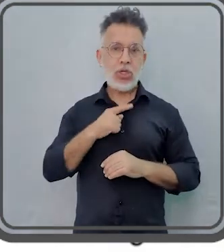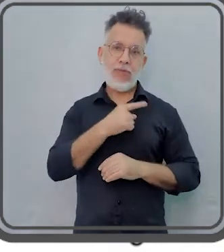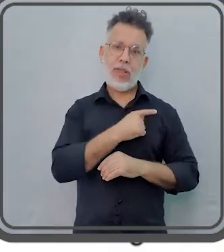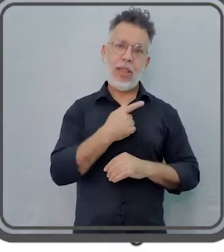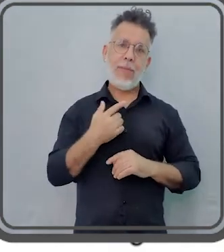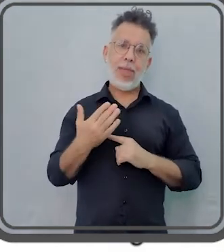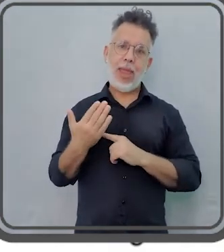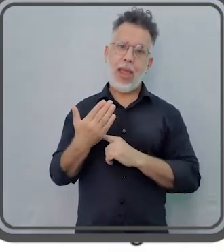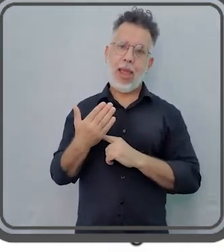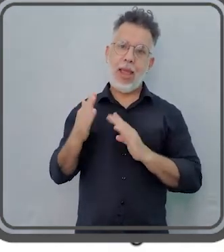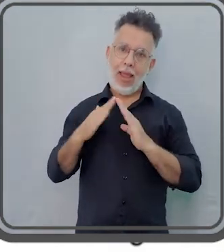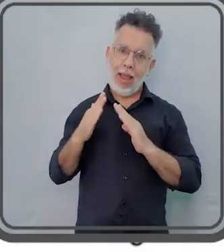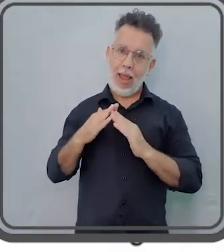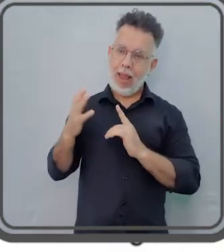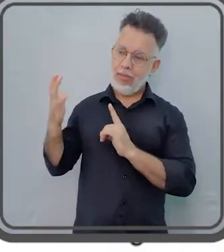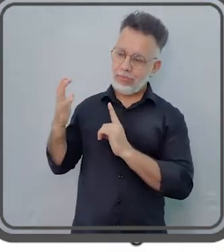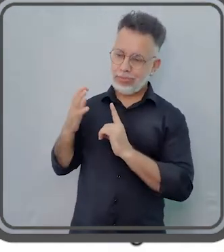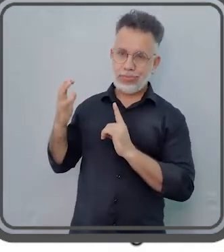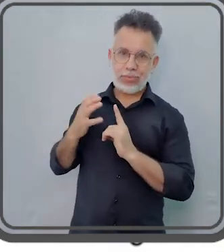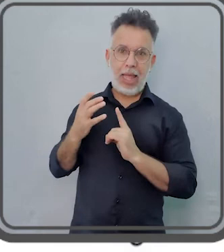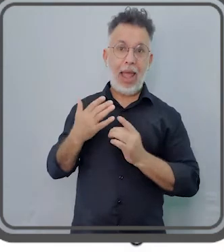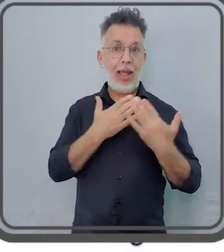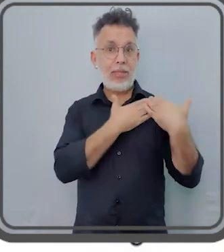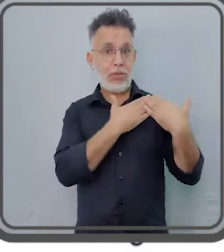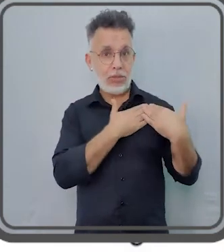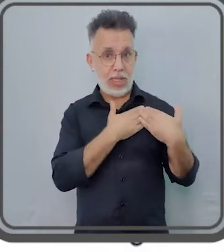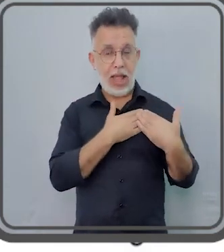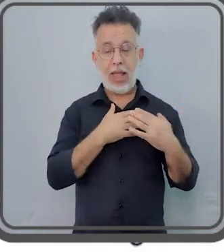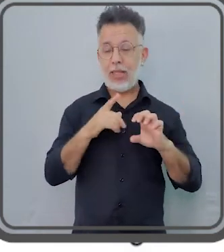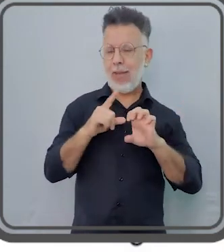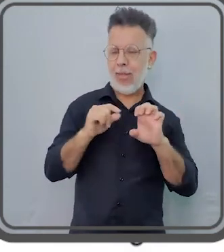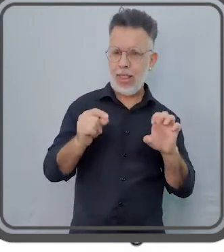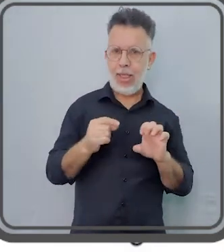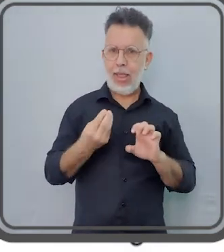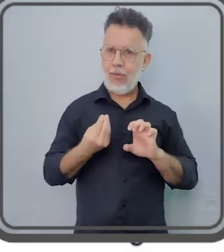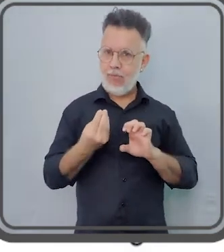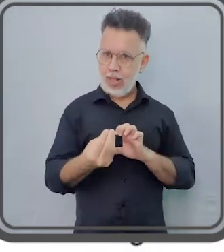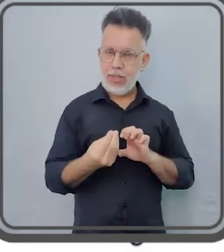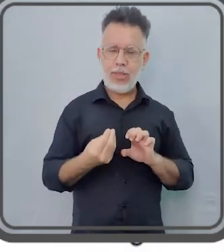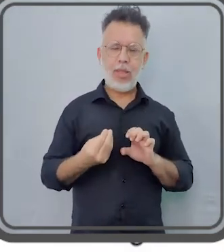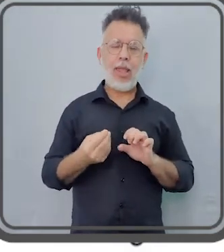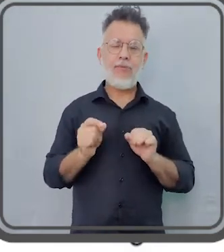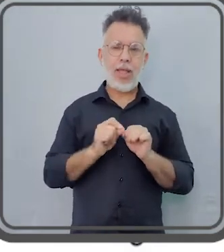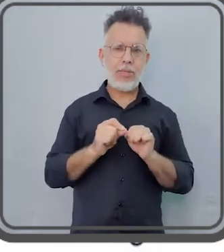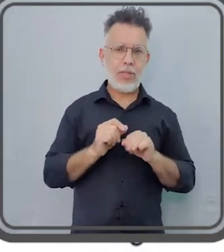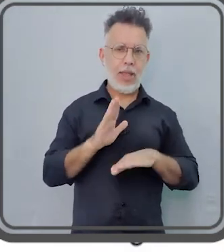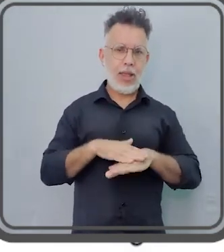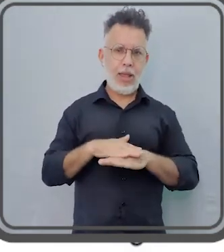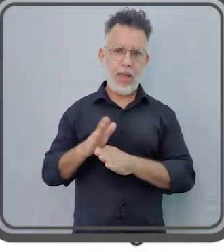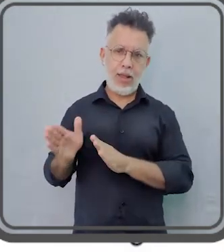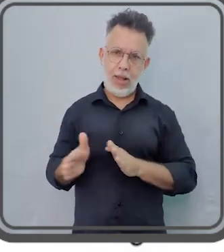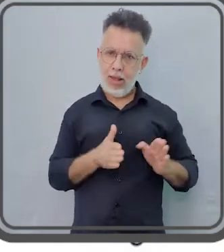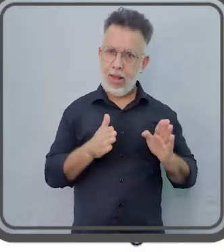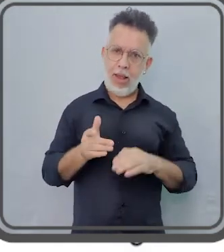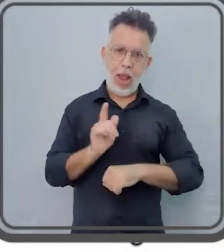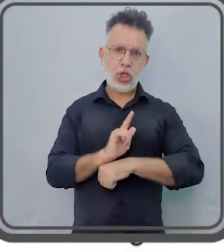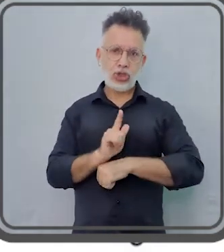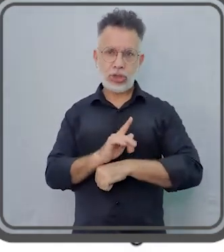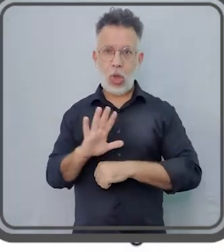você empreender, fazer um negócio, gerir, empregar pessoas, enfim, fazer toda essa gestão acontecer. Mas